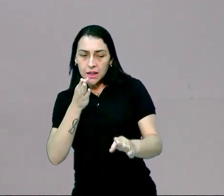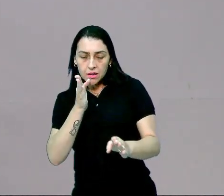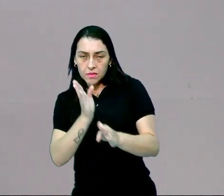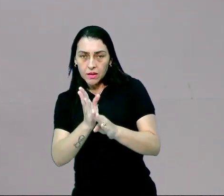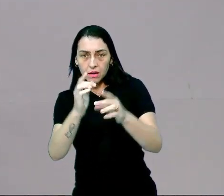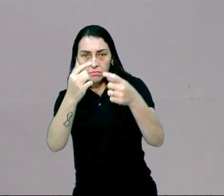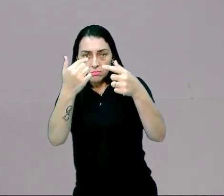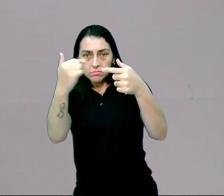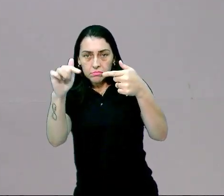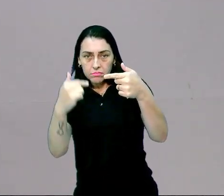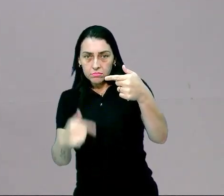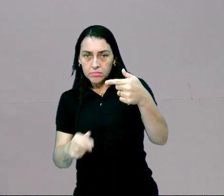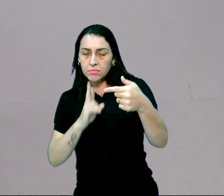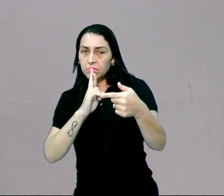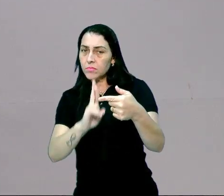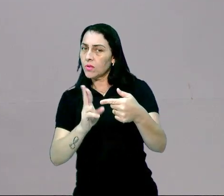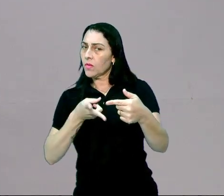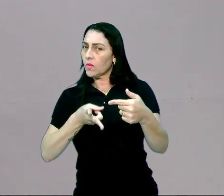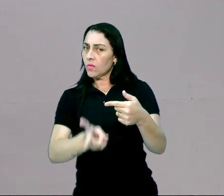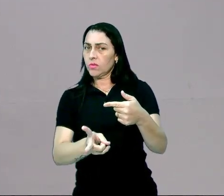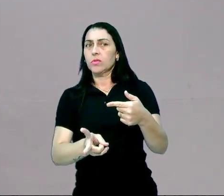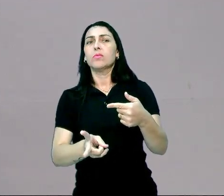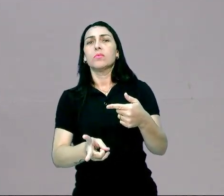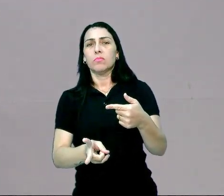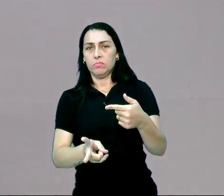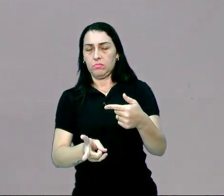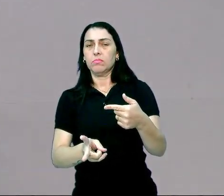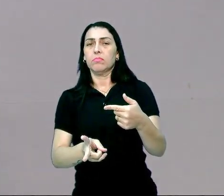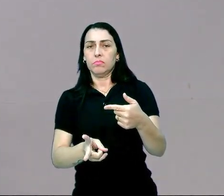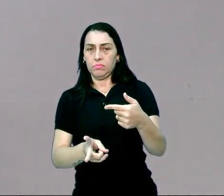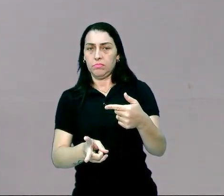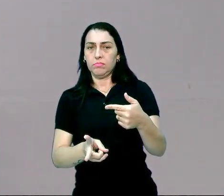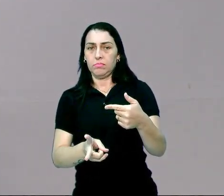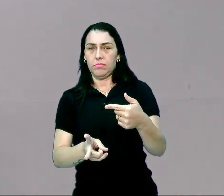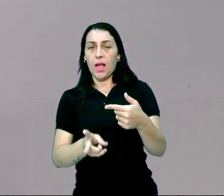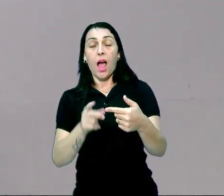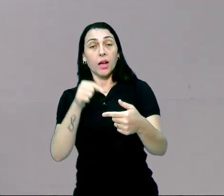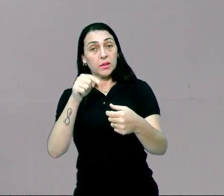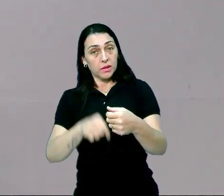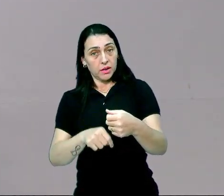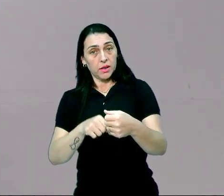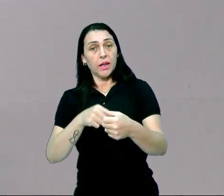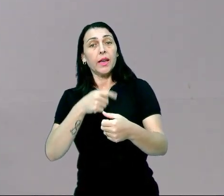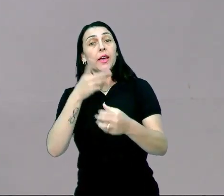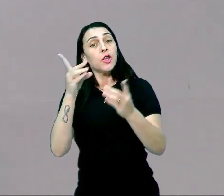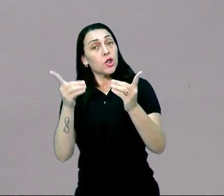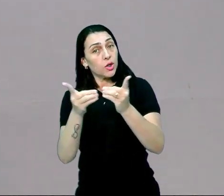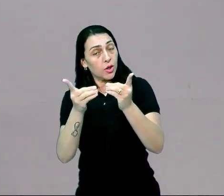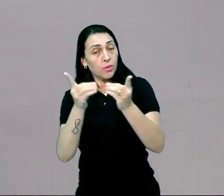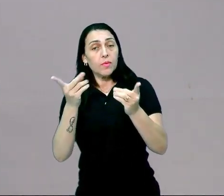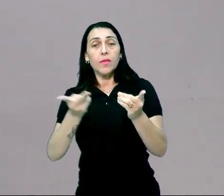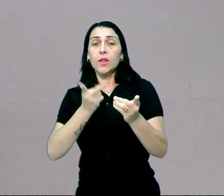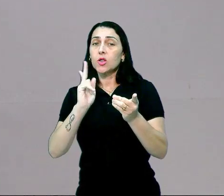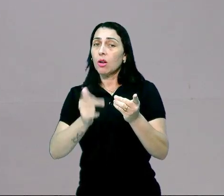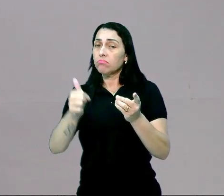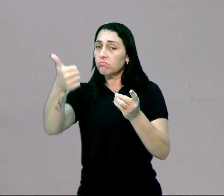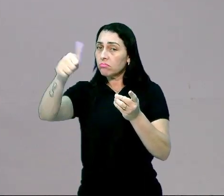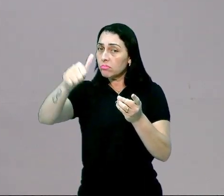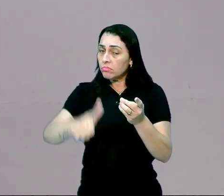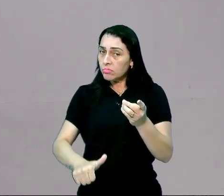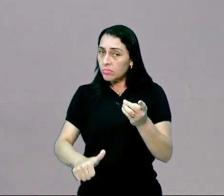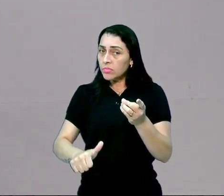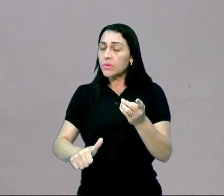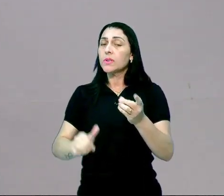nas alternativas a resposta, a gente não vai continuar vendo ela. Aqui, pedagogicamente falando, didaticamente falando, a gente vai analisar a questão